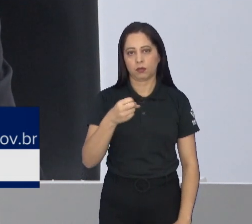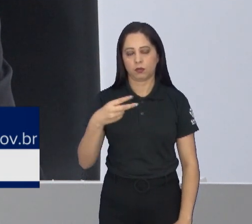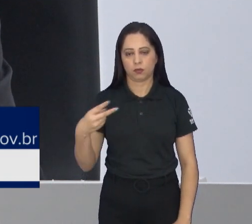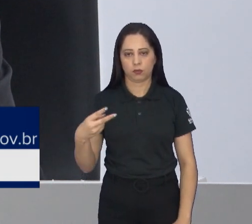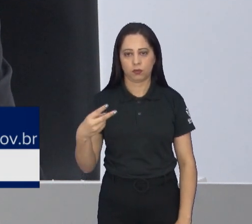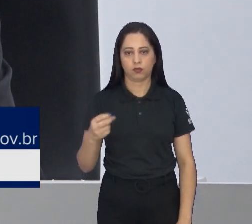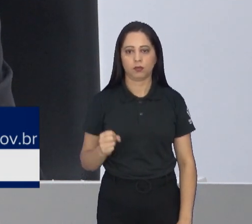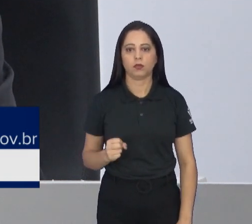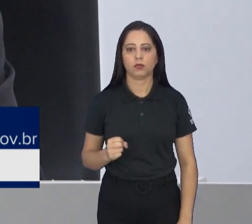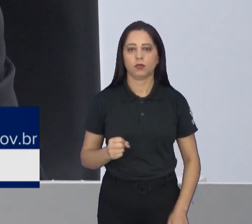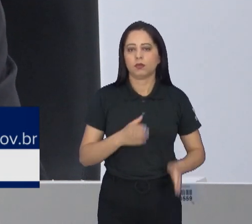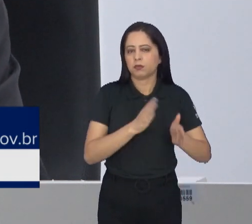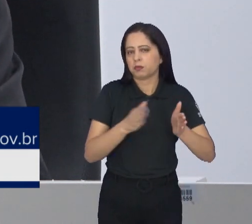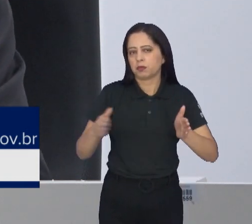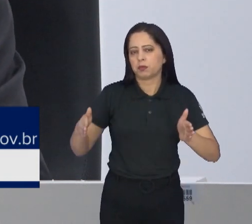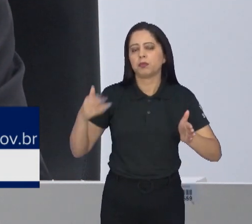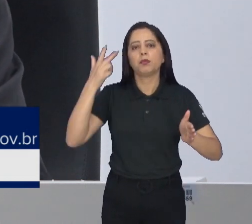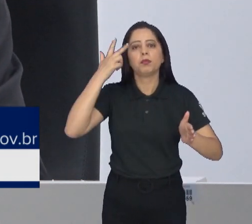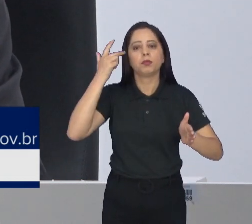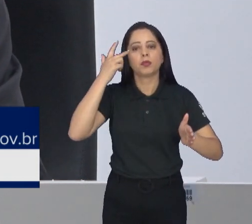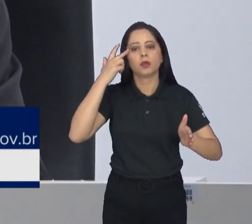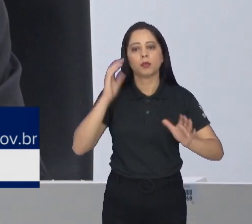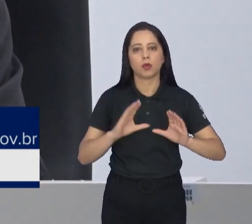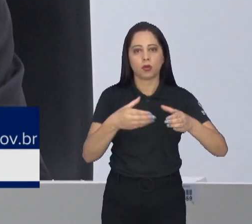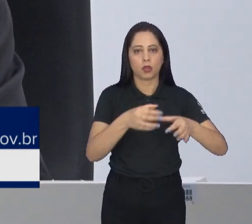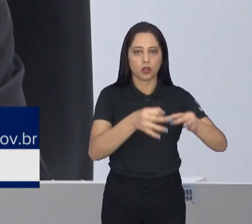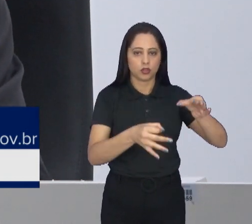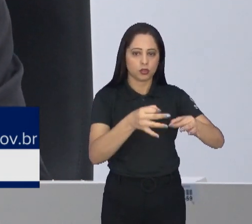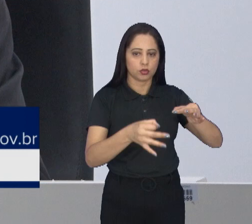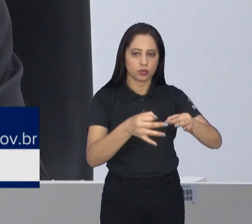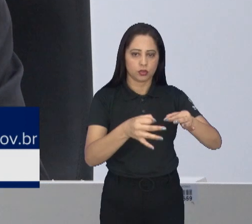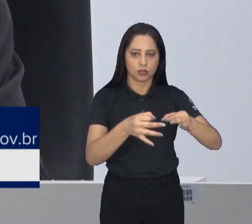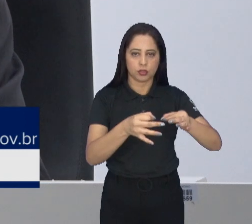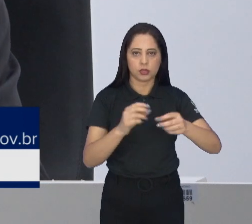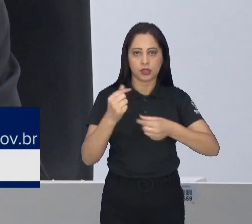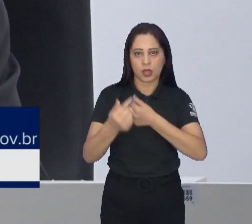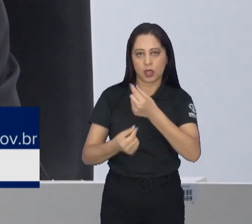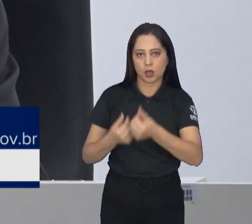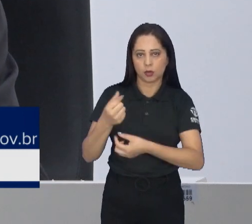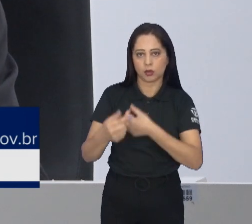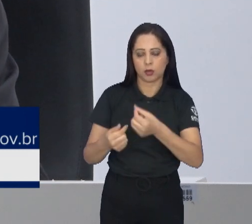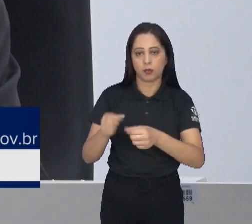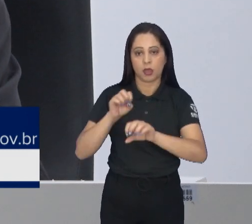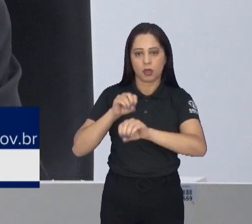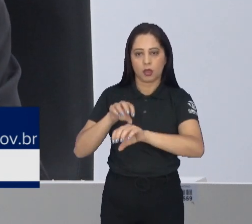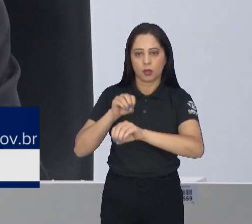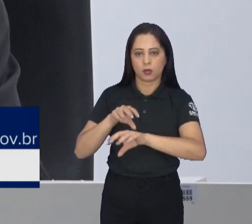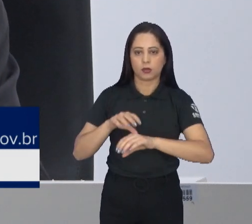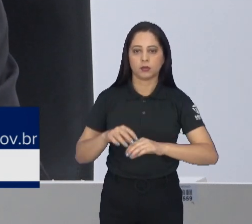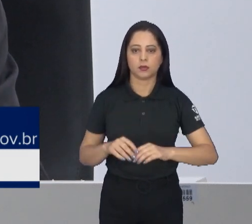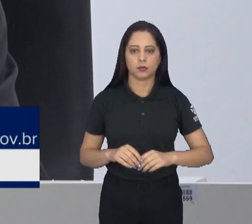376/2022. O rito é ordinário. Comissões de Justiça, Economia e Educação.